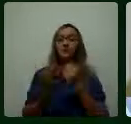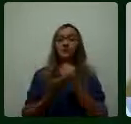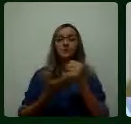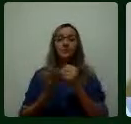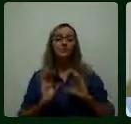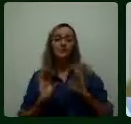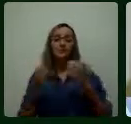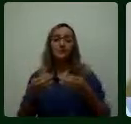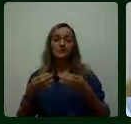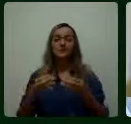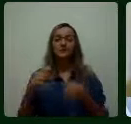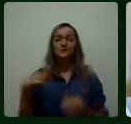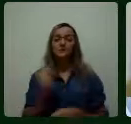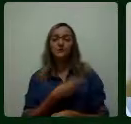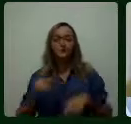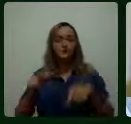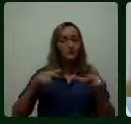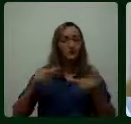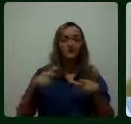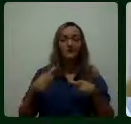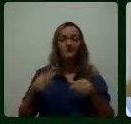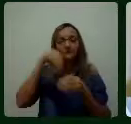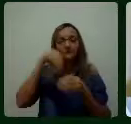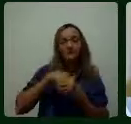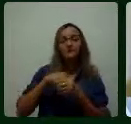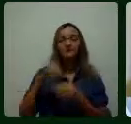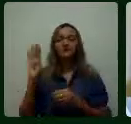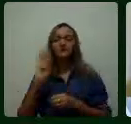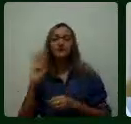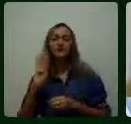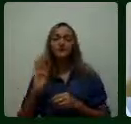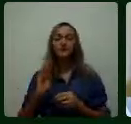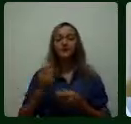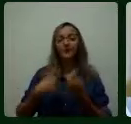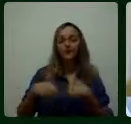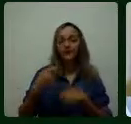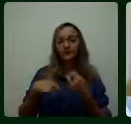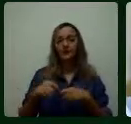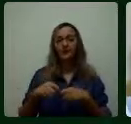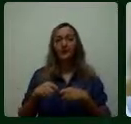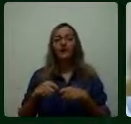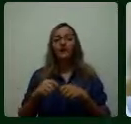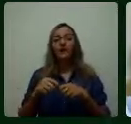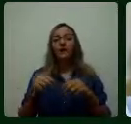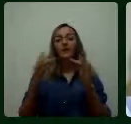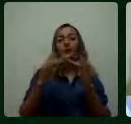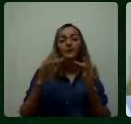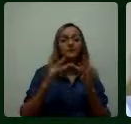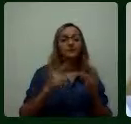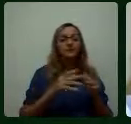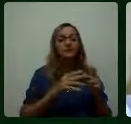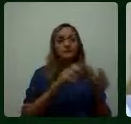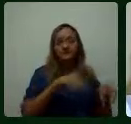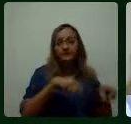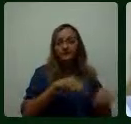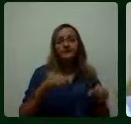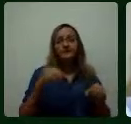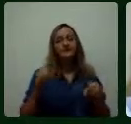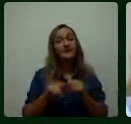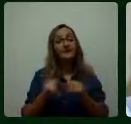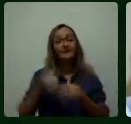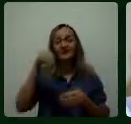processos e serviços que têm a ver com a natureza. O que, que pode vir ali de biocompostos, né? Acho que na live